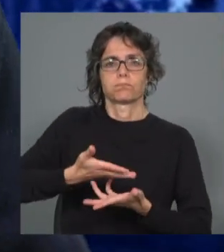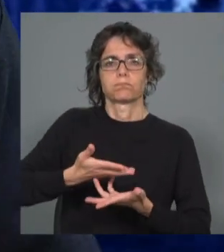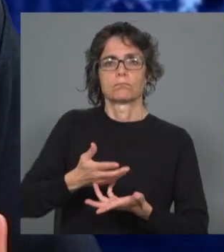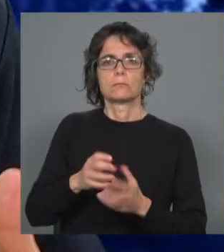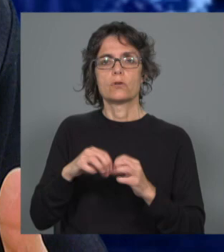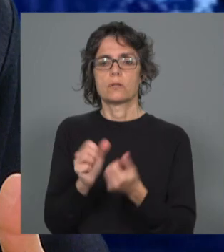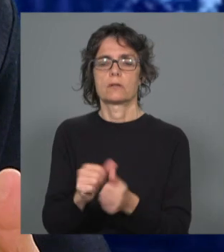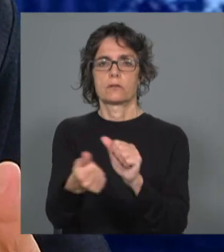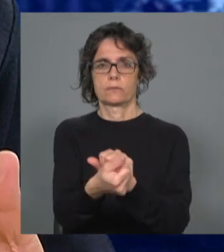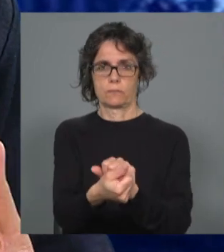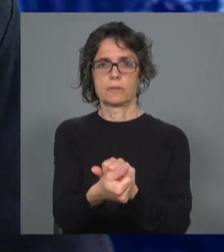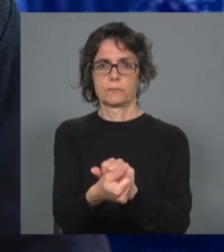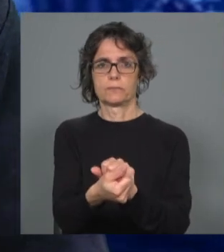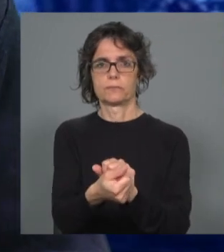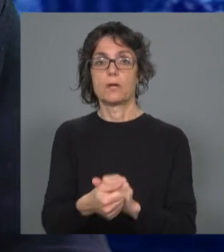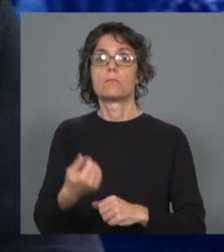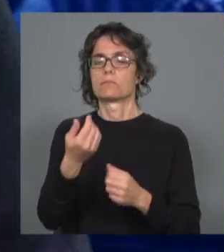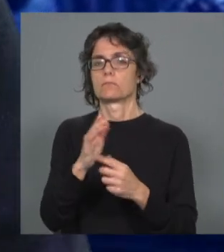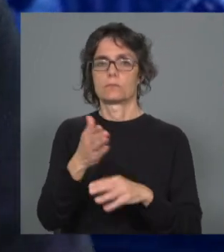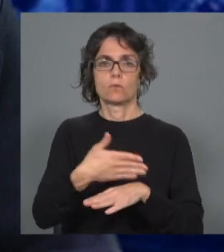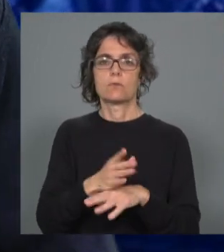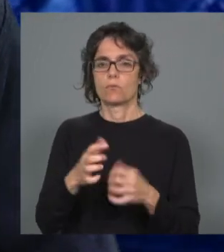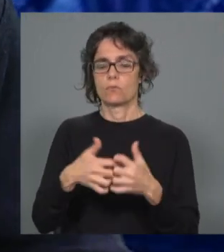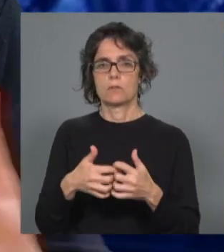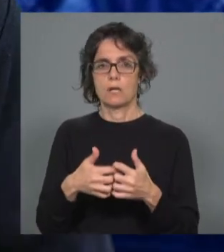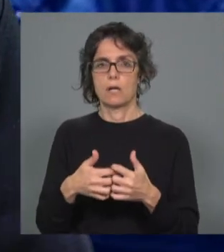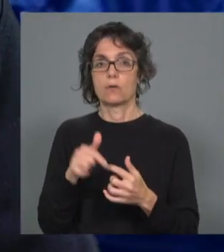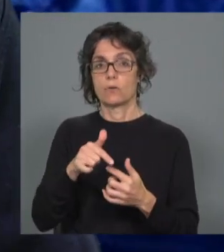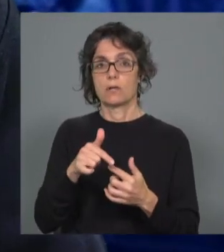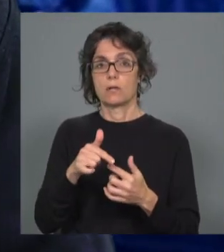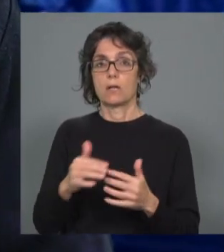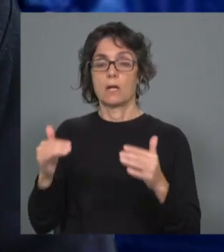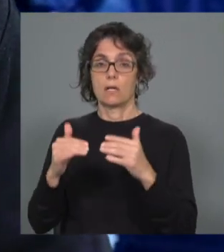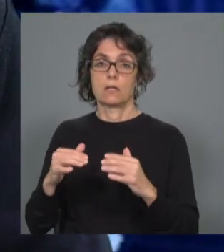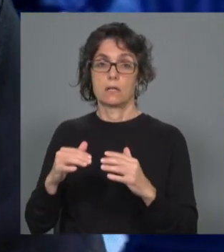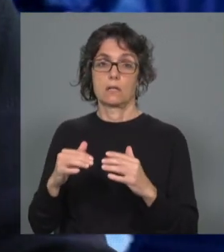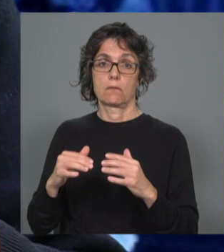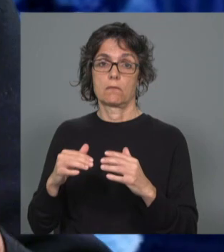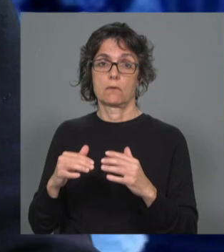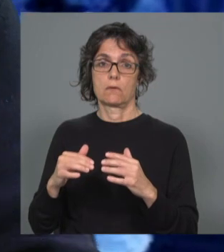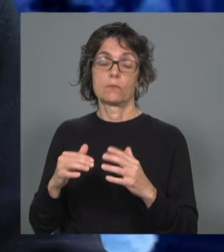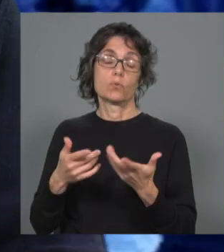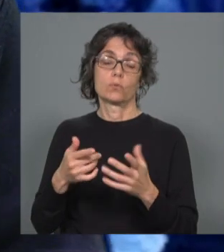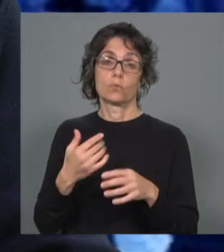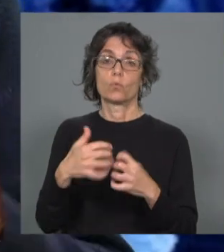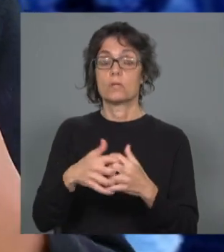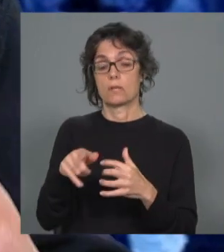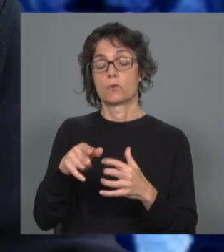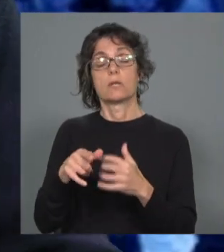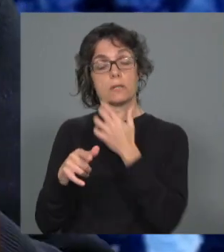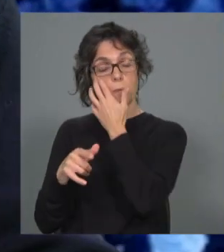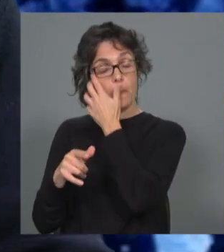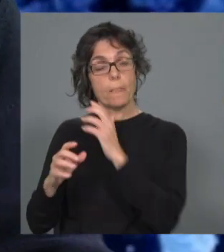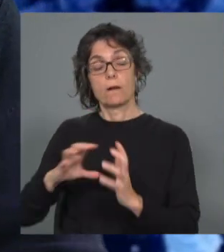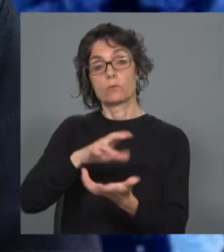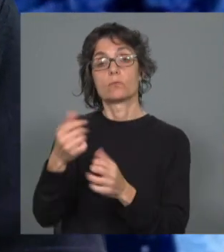sociedade. Ora, o setor dos sindicatos, no mundo do trabalho, digamos, são as associações essenciais